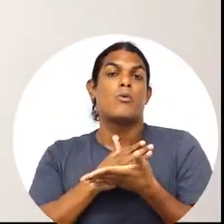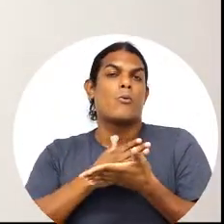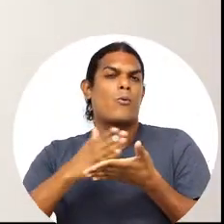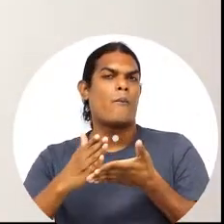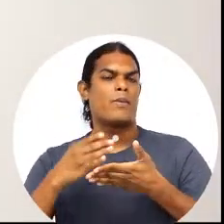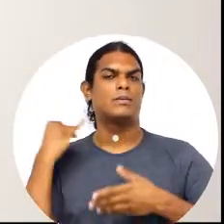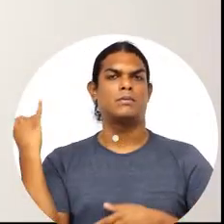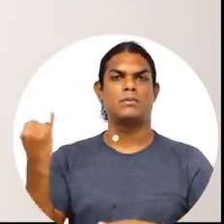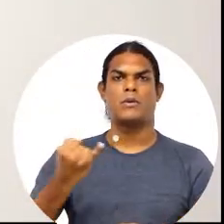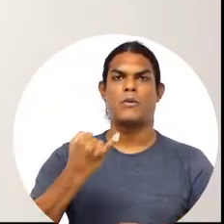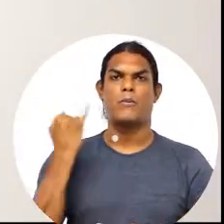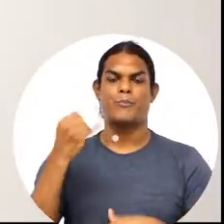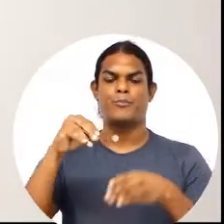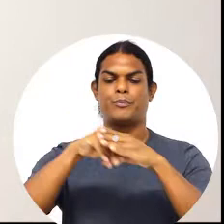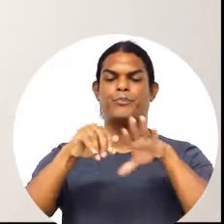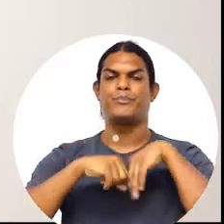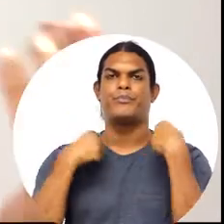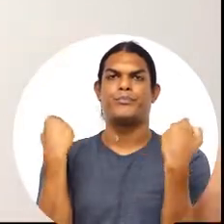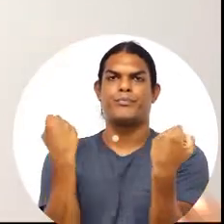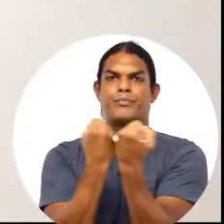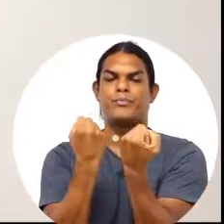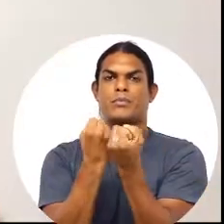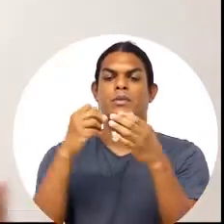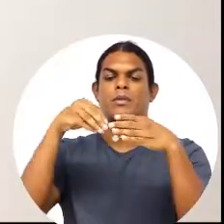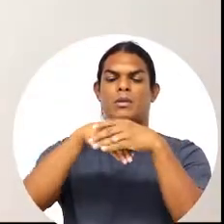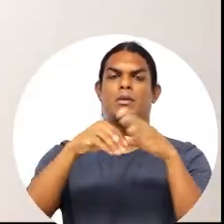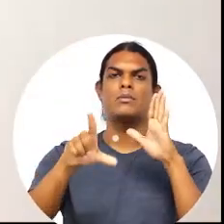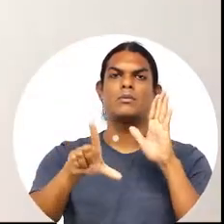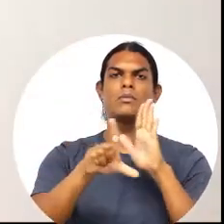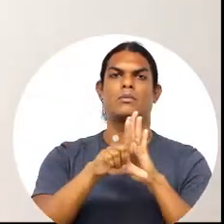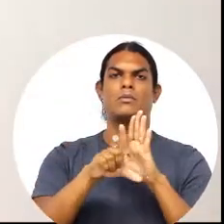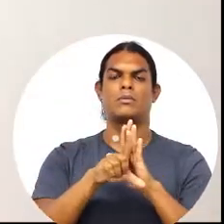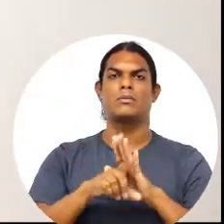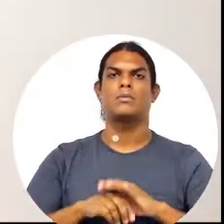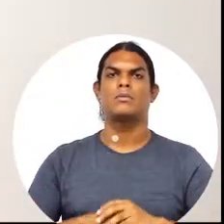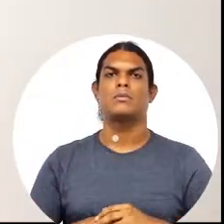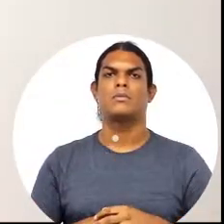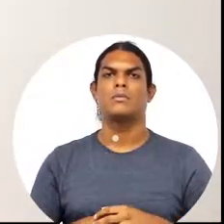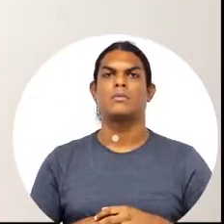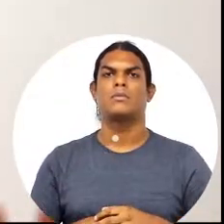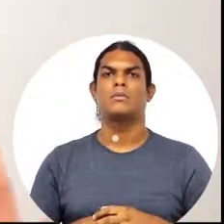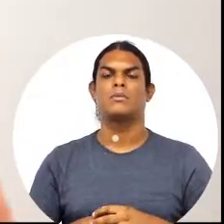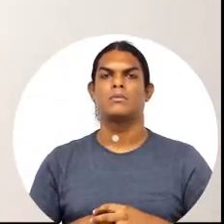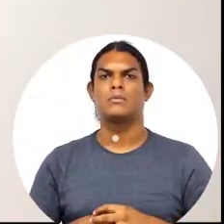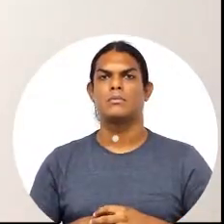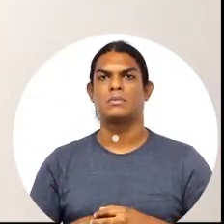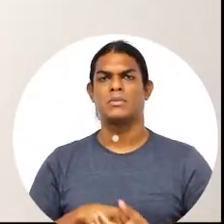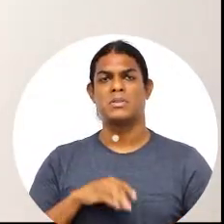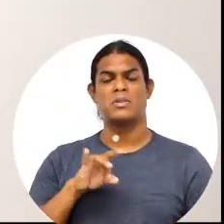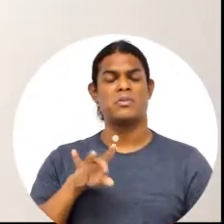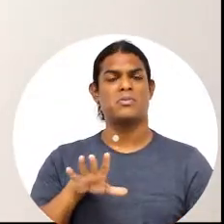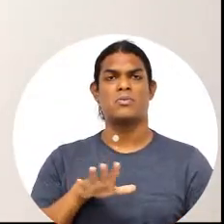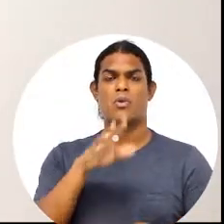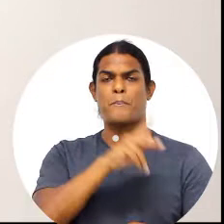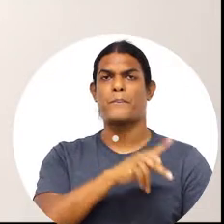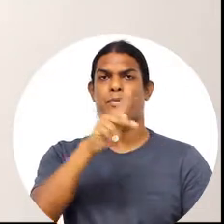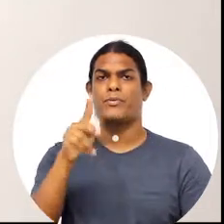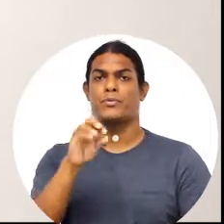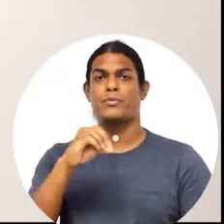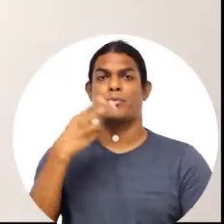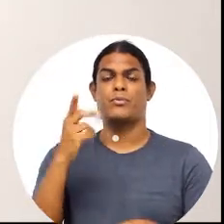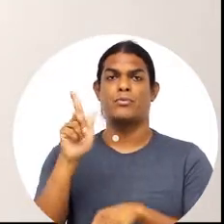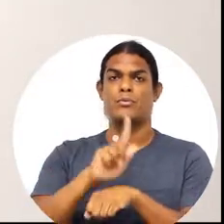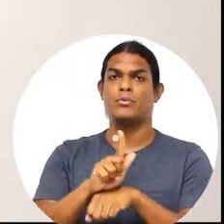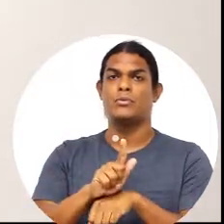só o docente, o discente tem valor. Vai ter que se congregar a estrutura